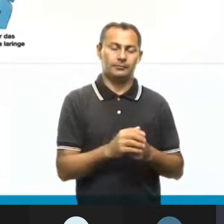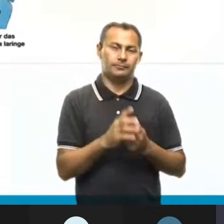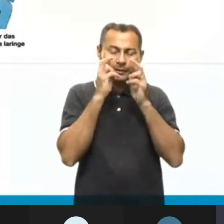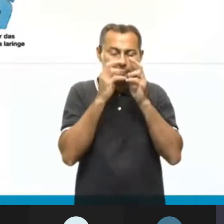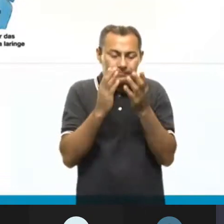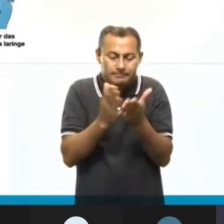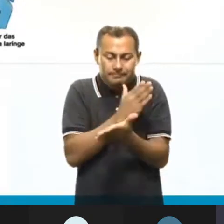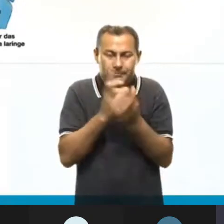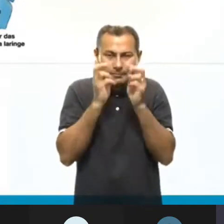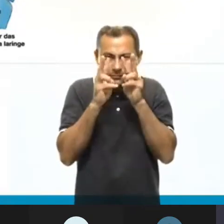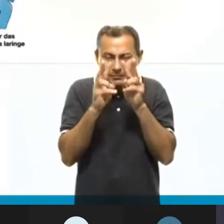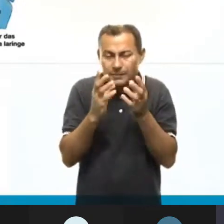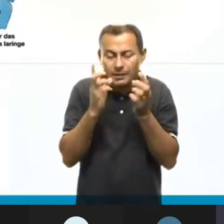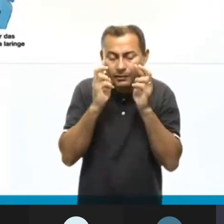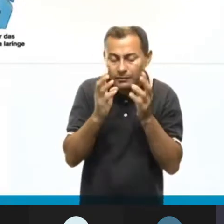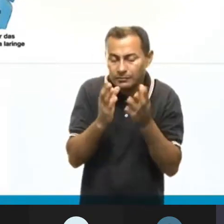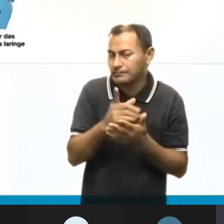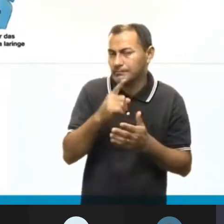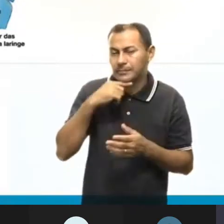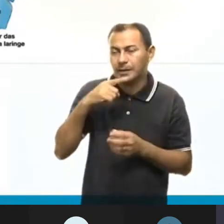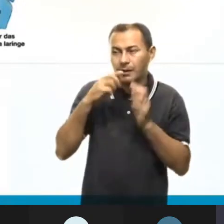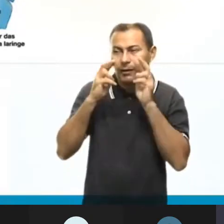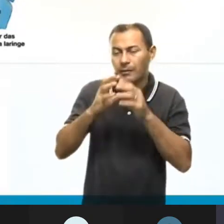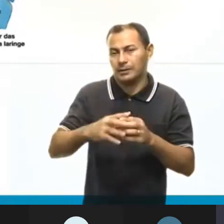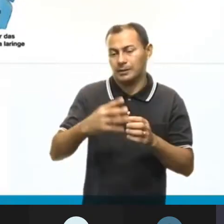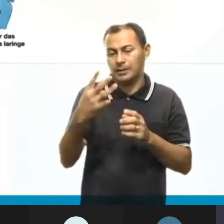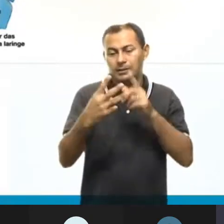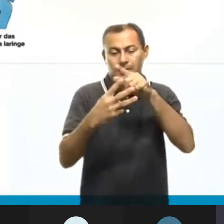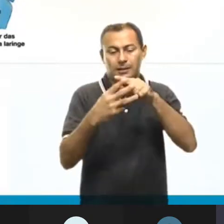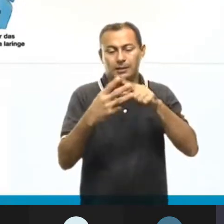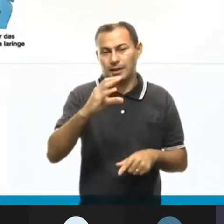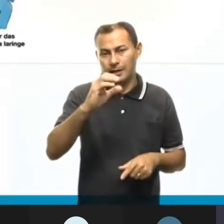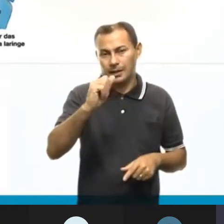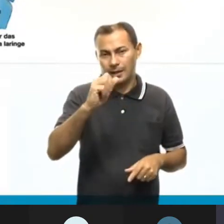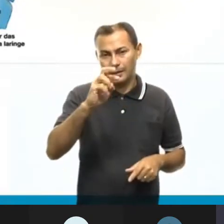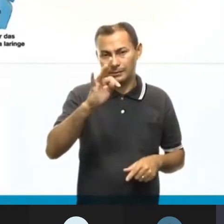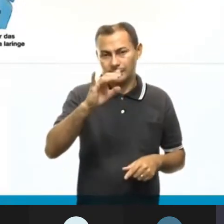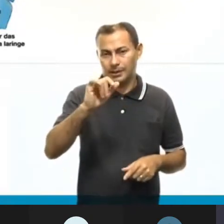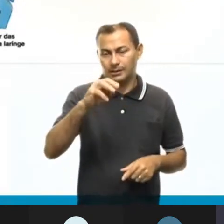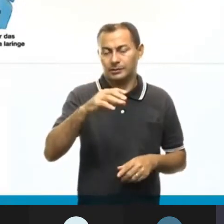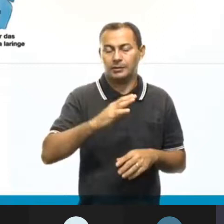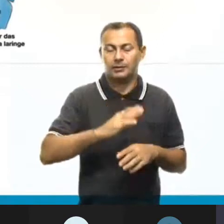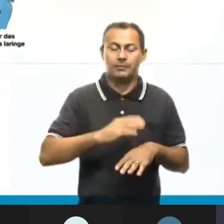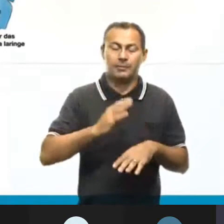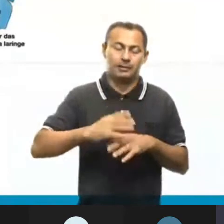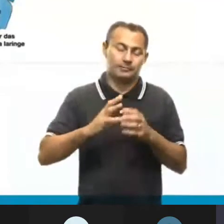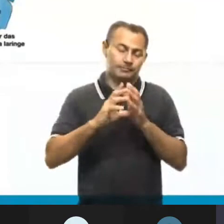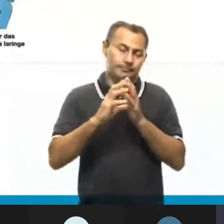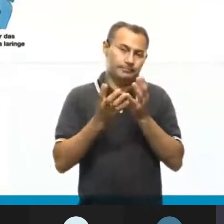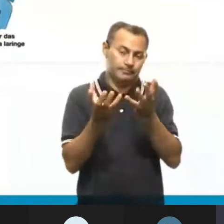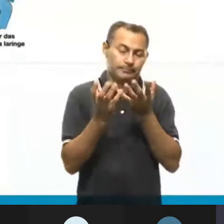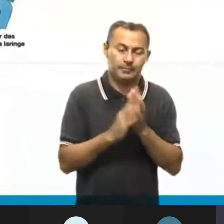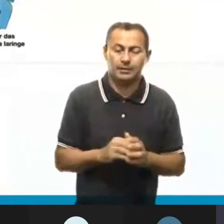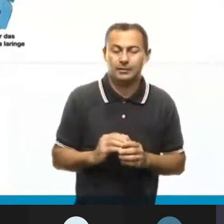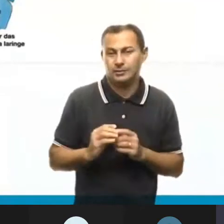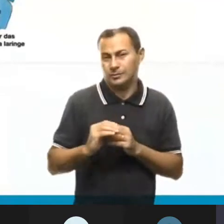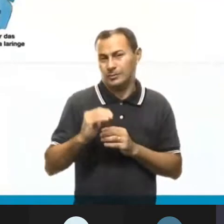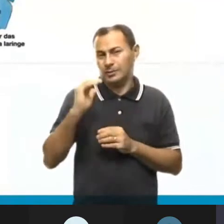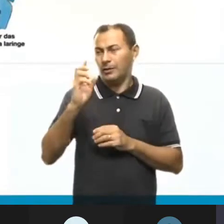aqui os ligamentos e observar aqui, a gente consegue observar uma terceira cartilagem, que é essa aqui mais atrás, aqui